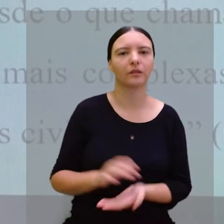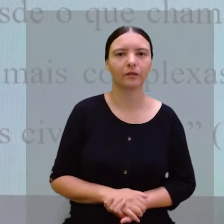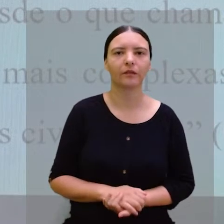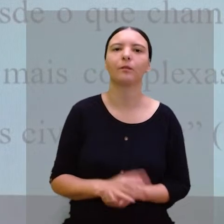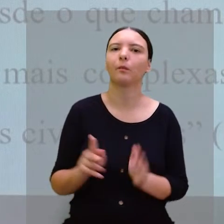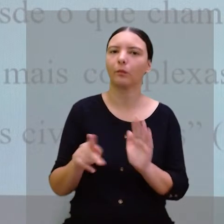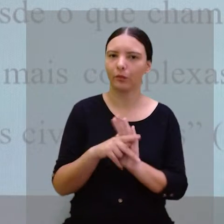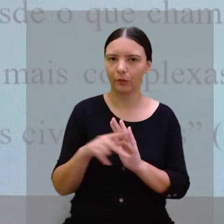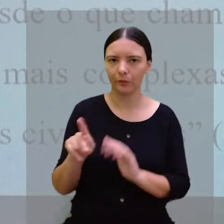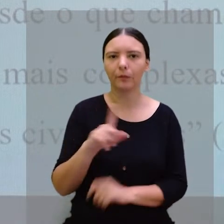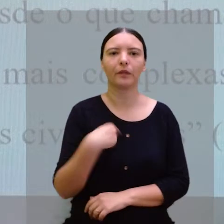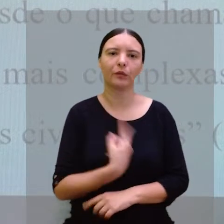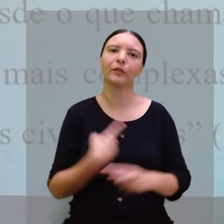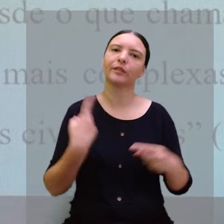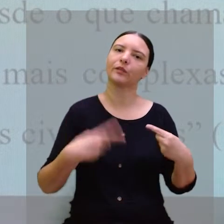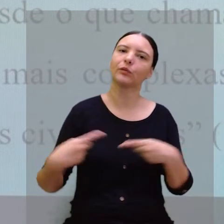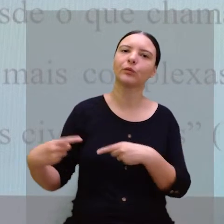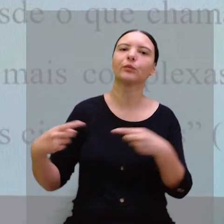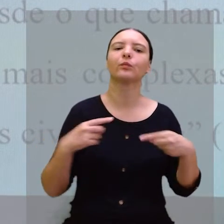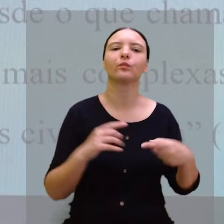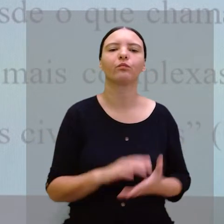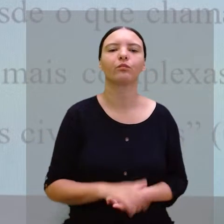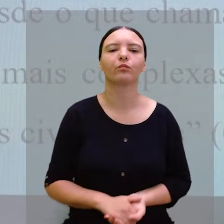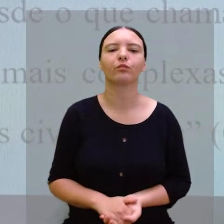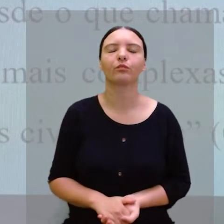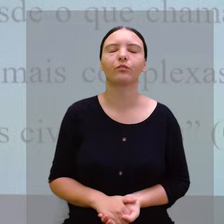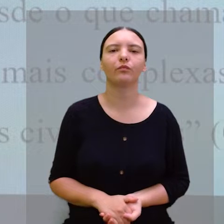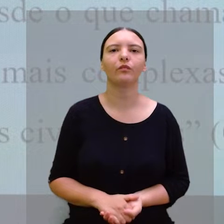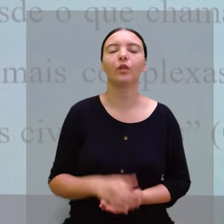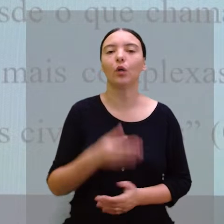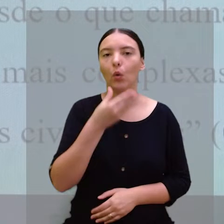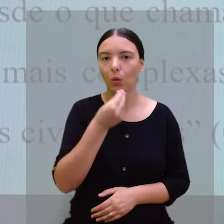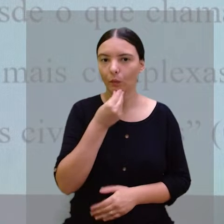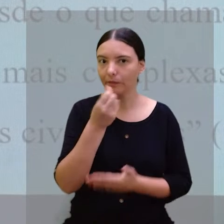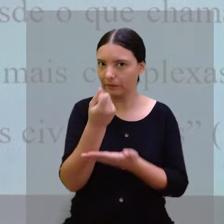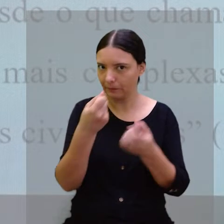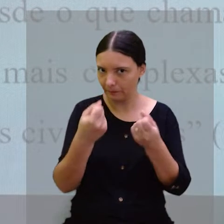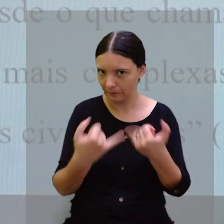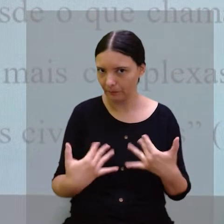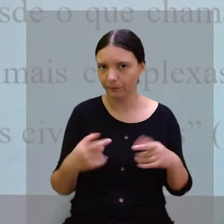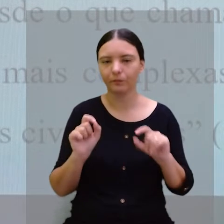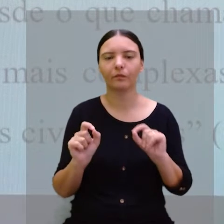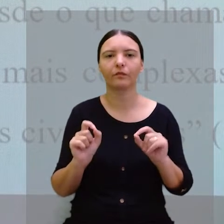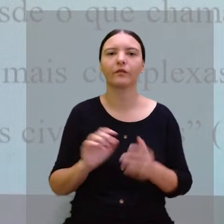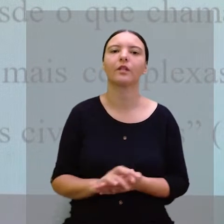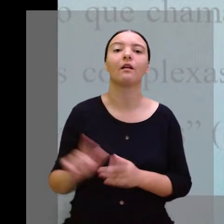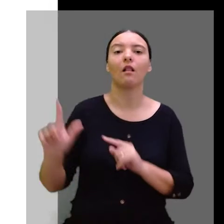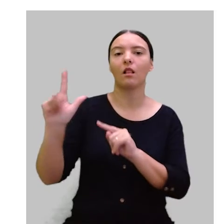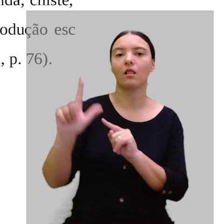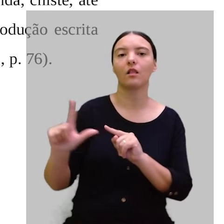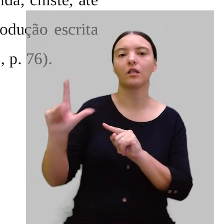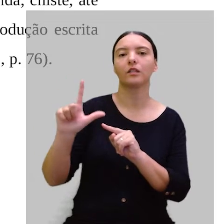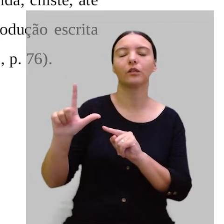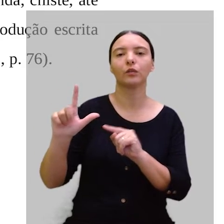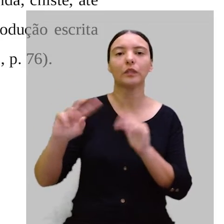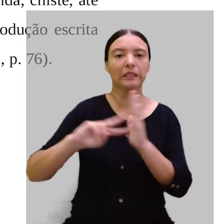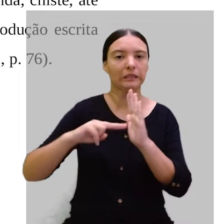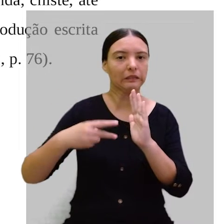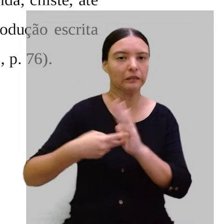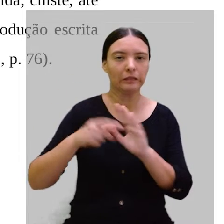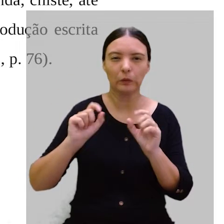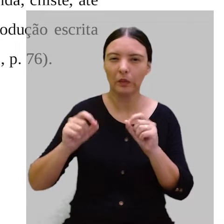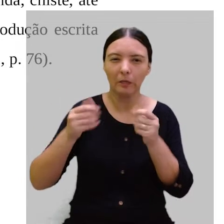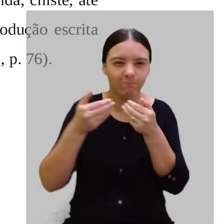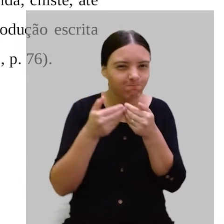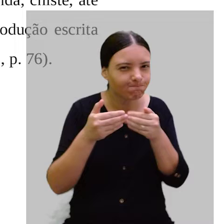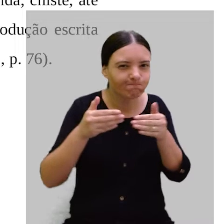definição para a gente discutir um pouquinho. E o Antônio Cândido fala assim: chamarei de literatura, da maneira mais ampla